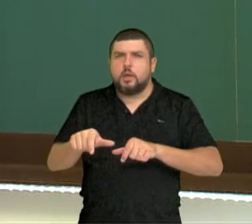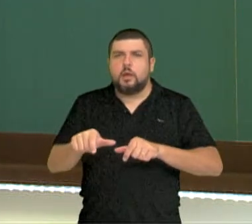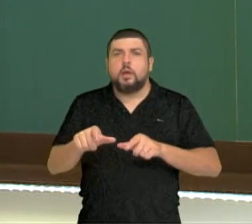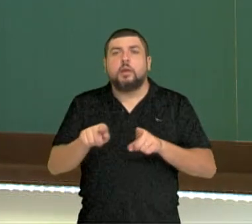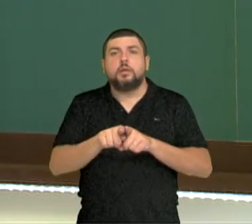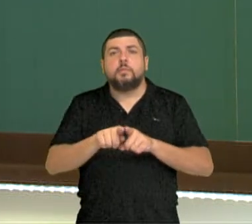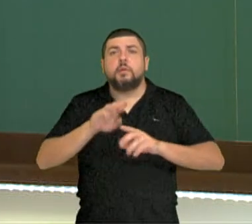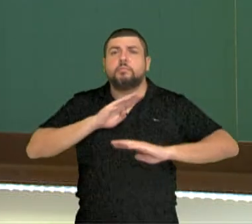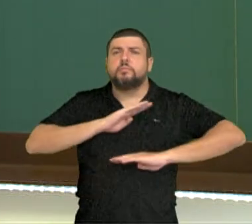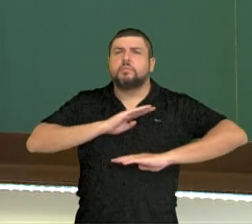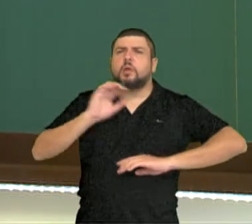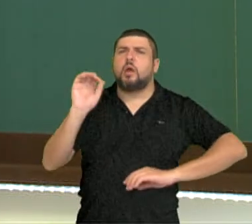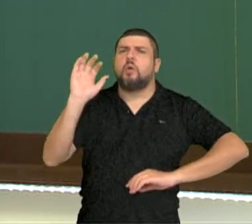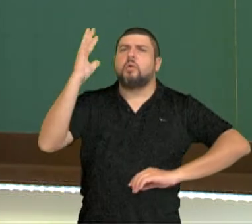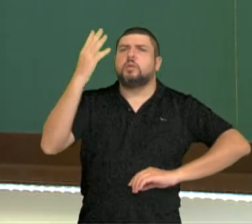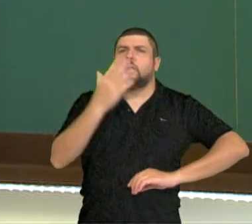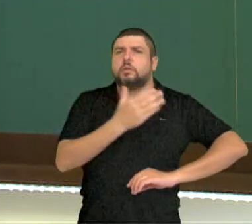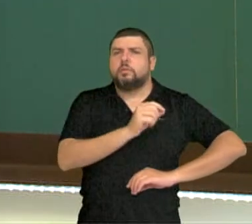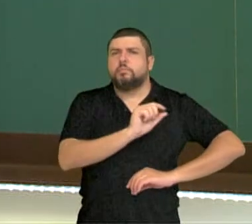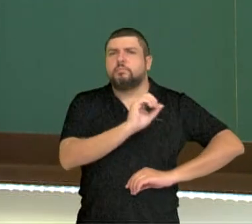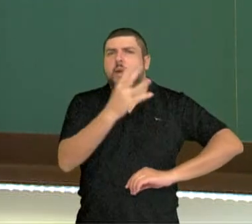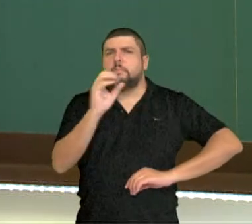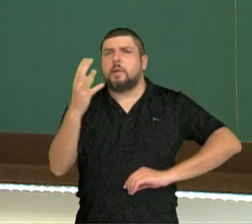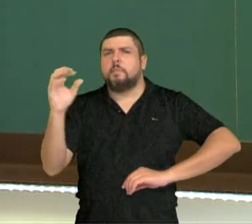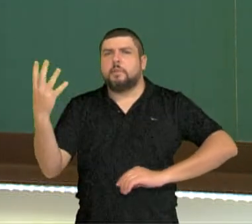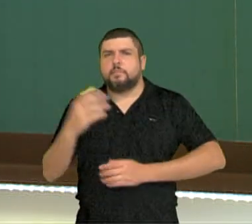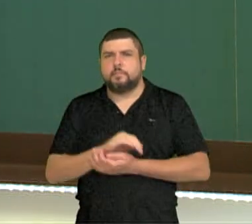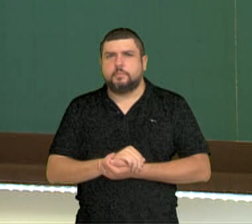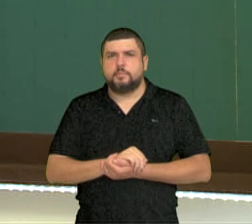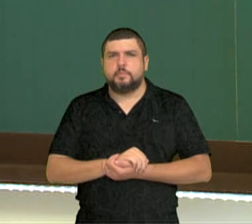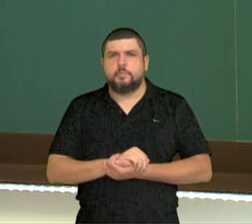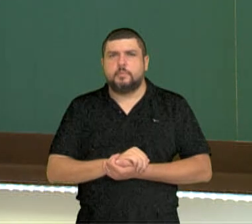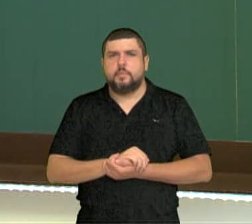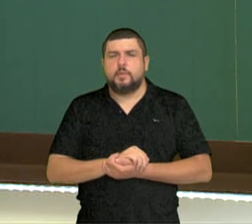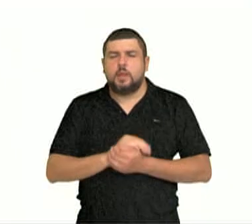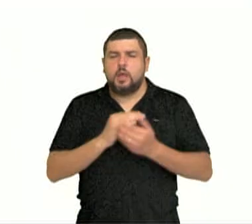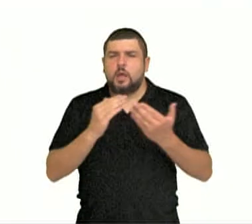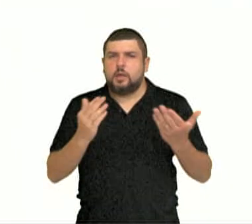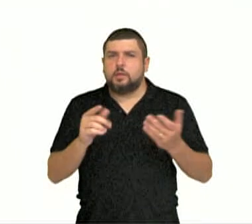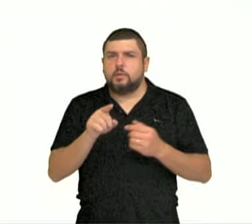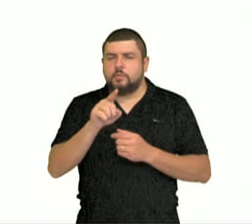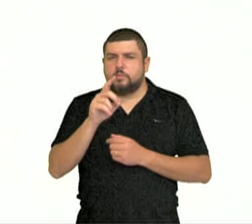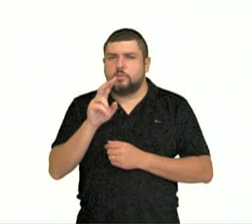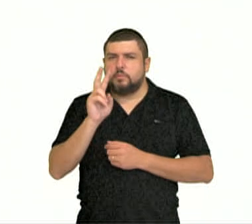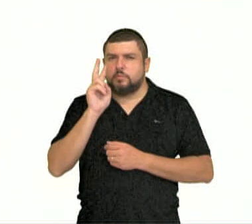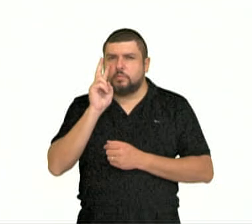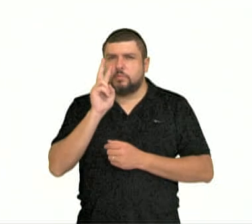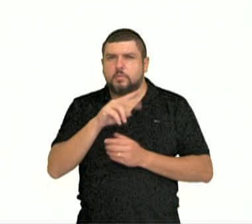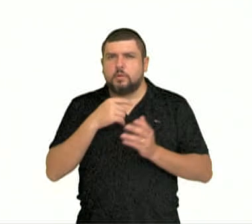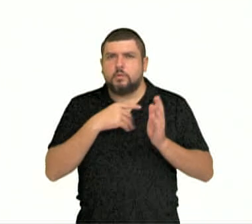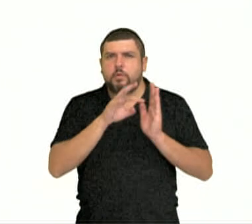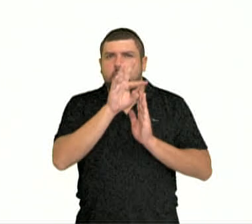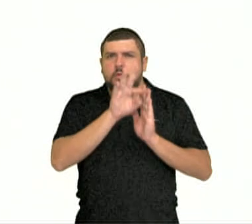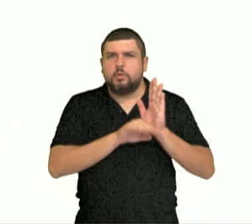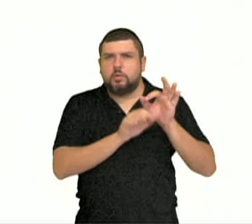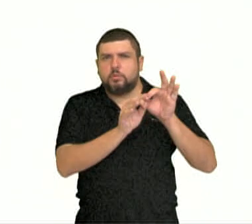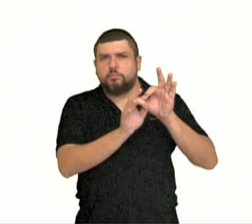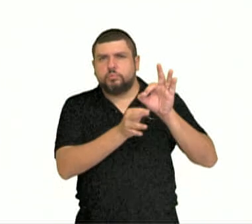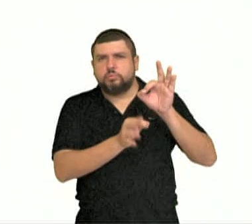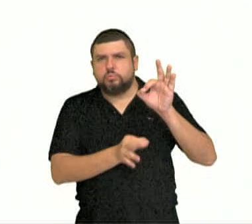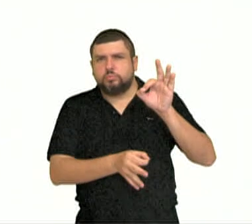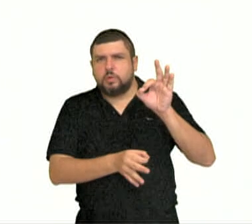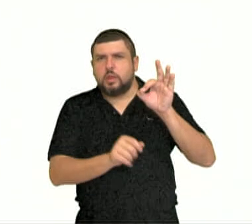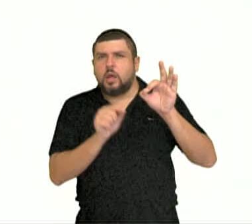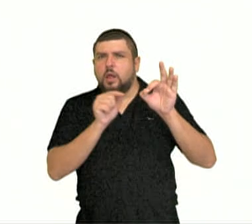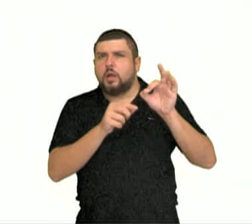história, beleza? Então, quando você ver um texto muito longo, lá, um livro lá que é um pouco longo, a chance de